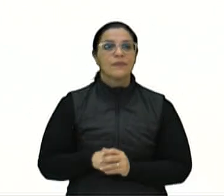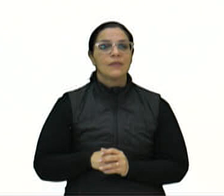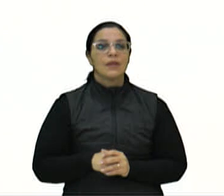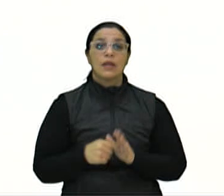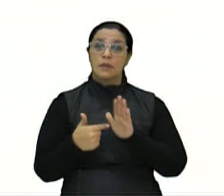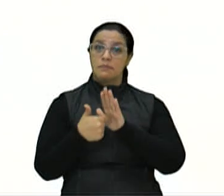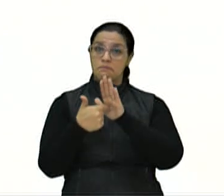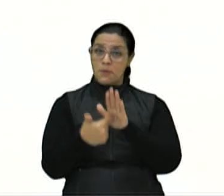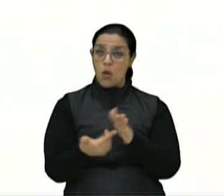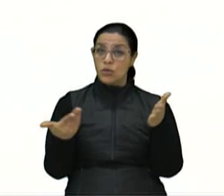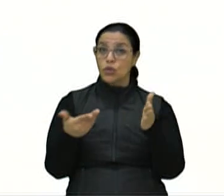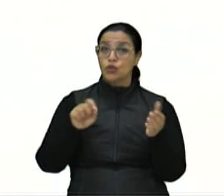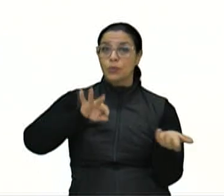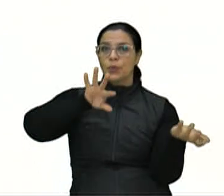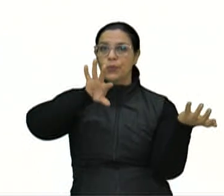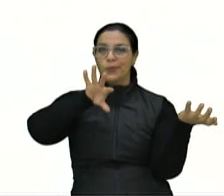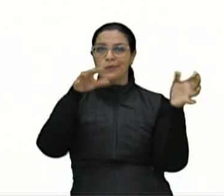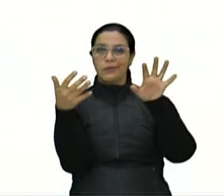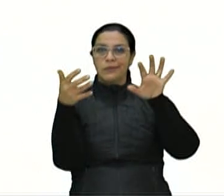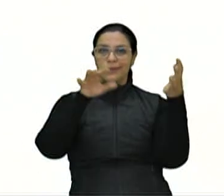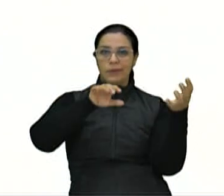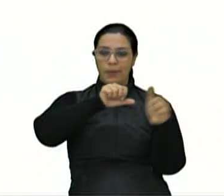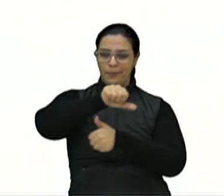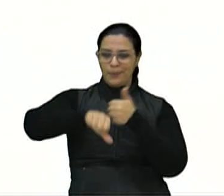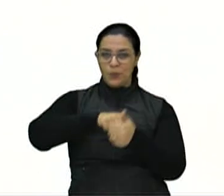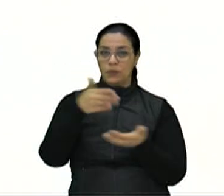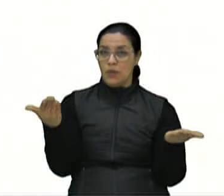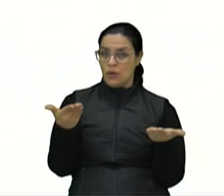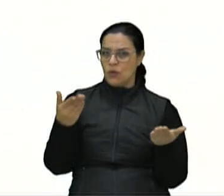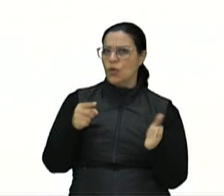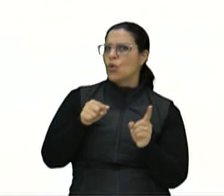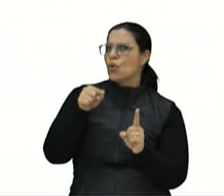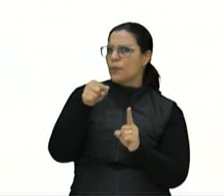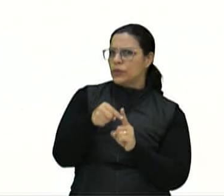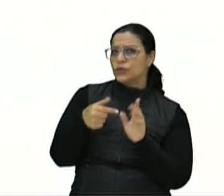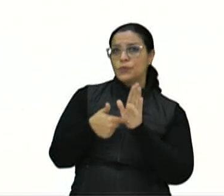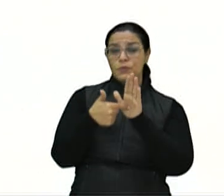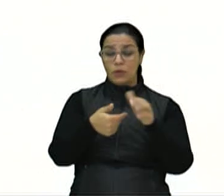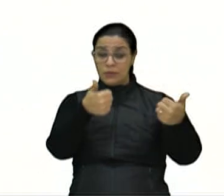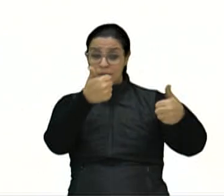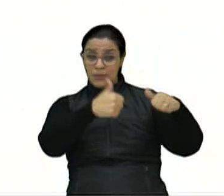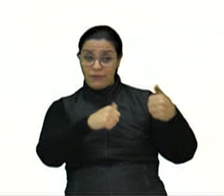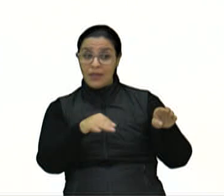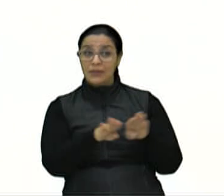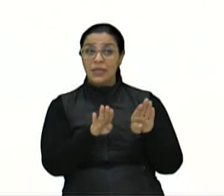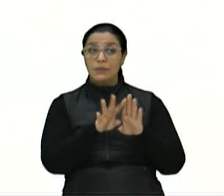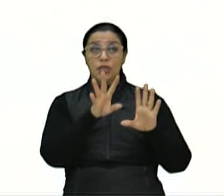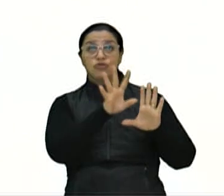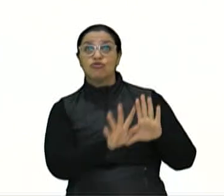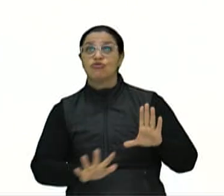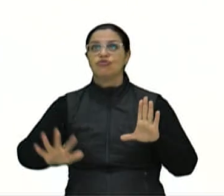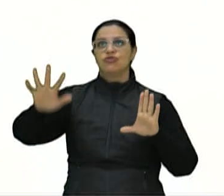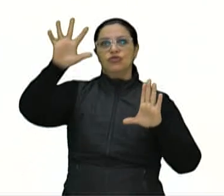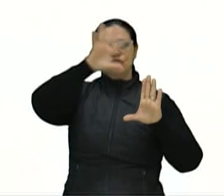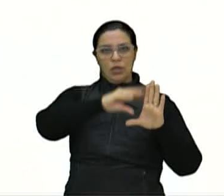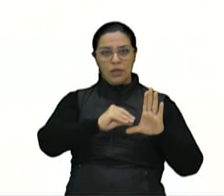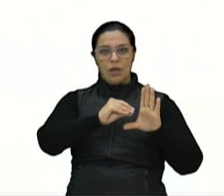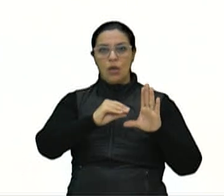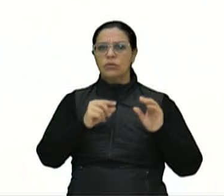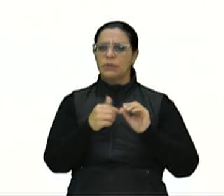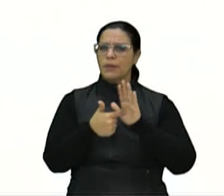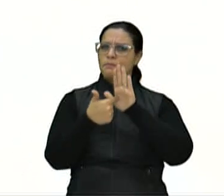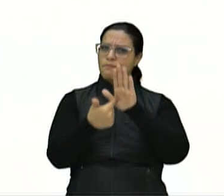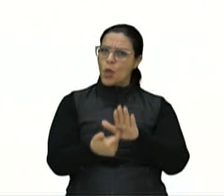intergovernamental sobre a mudança climática. Ele tem o objetivo de avaliar de forma abrangente,